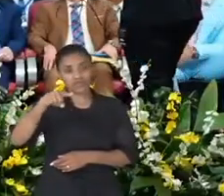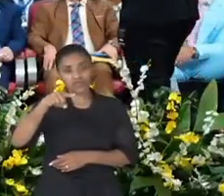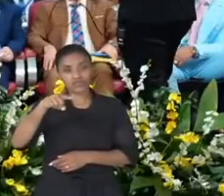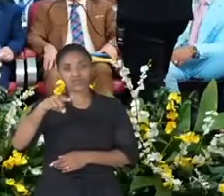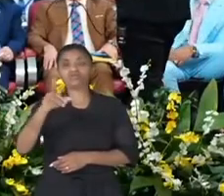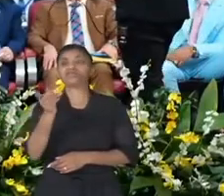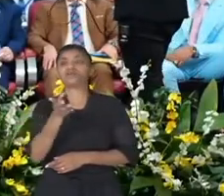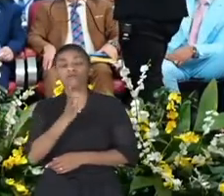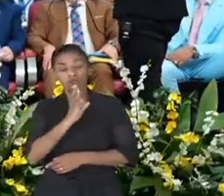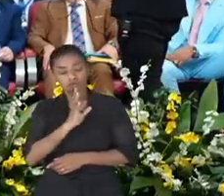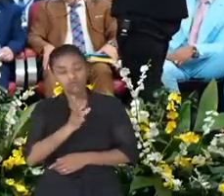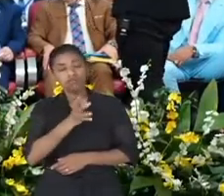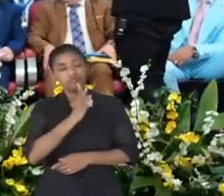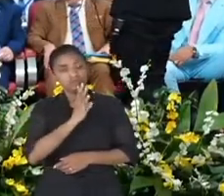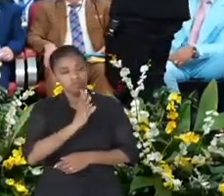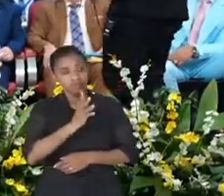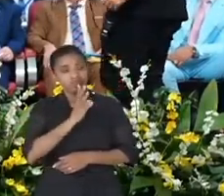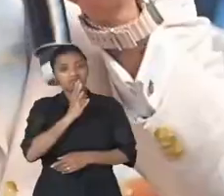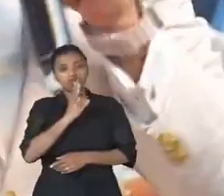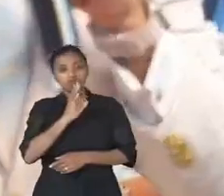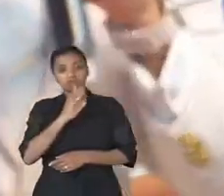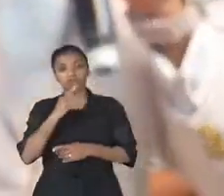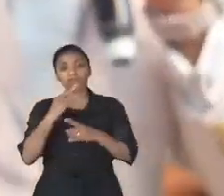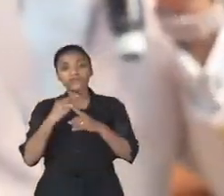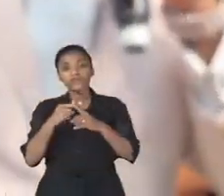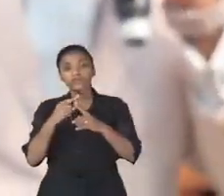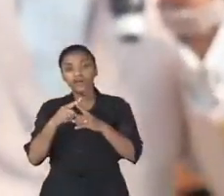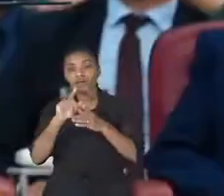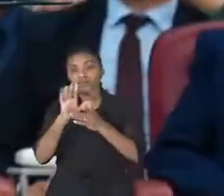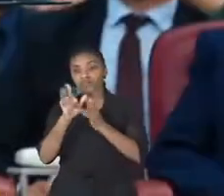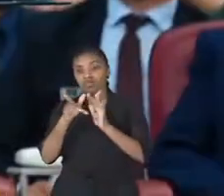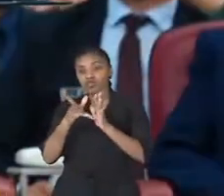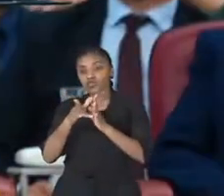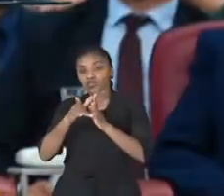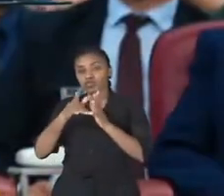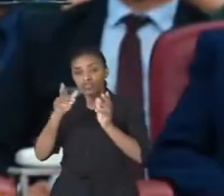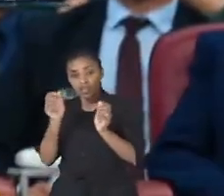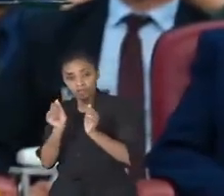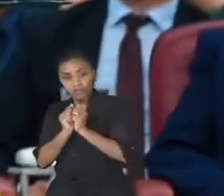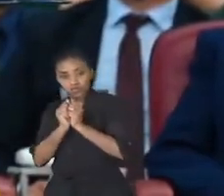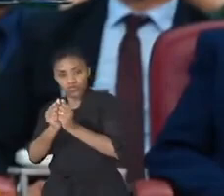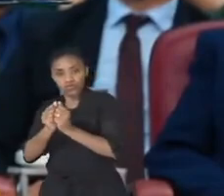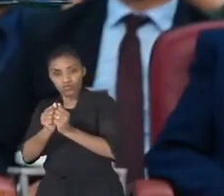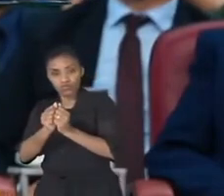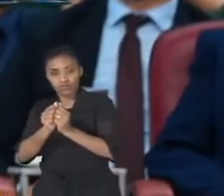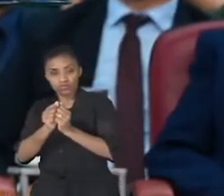mas vós o conheceis, porque ele habita convosco,